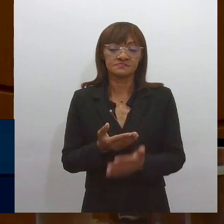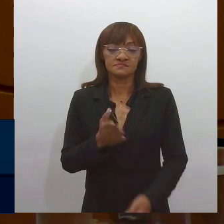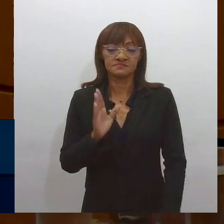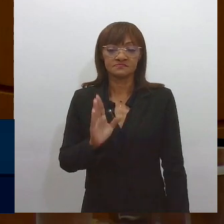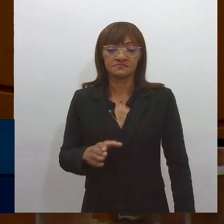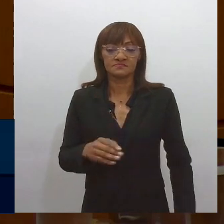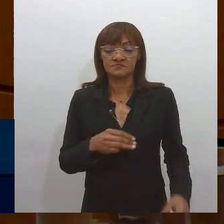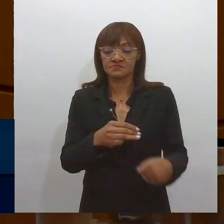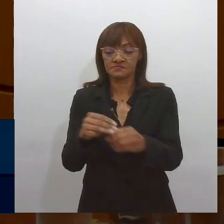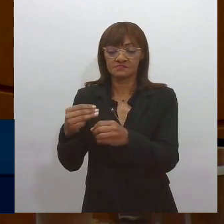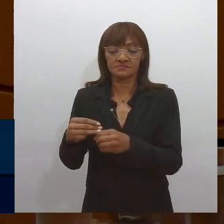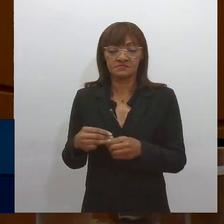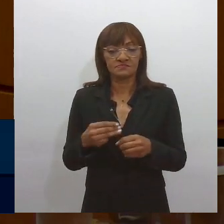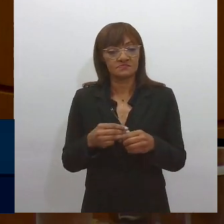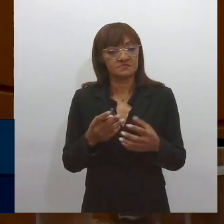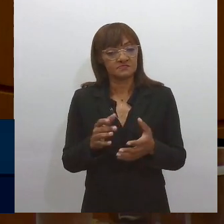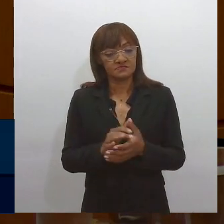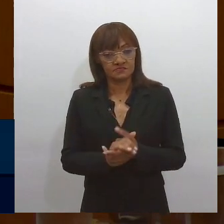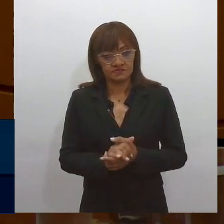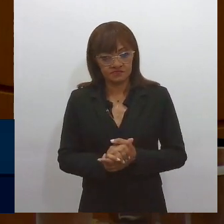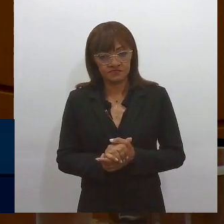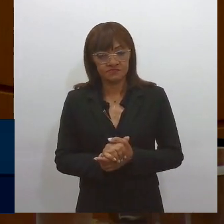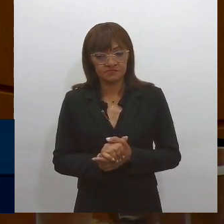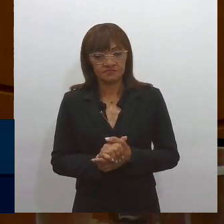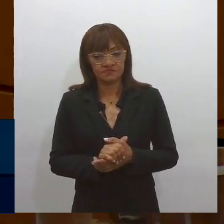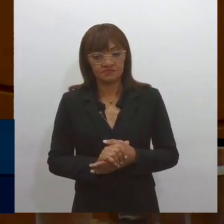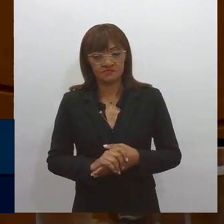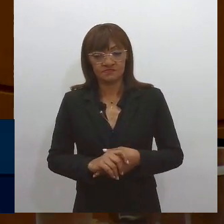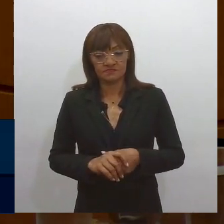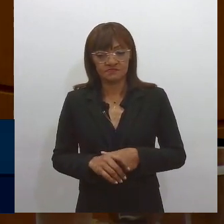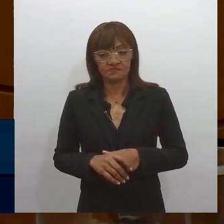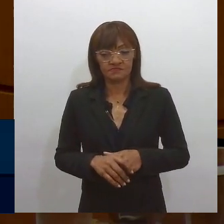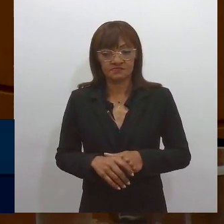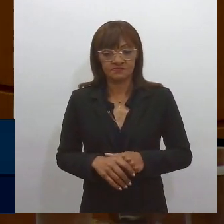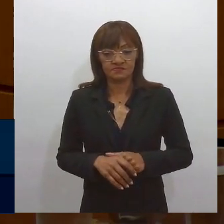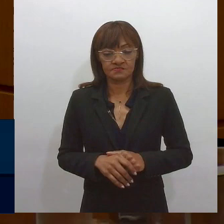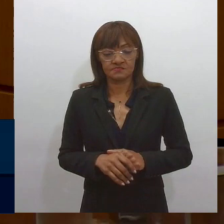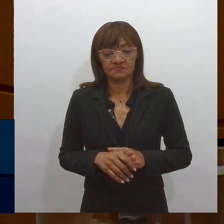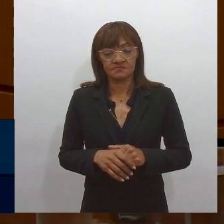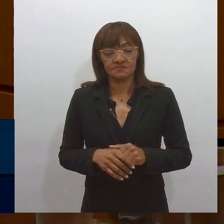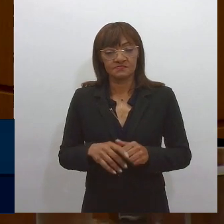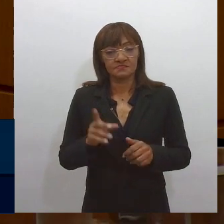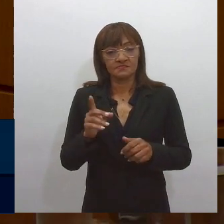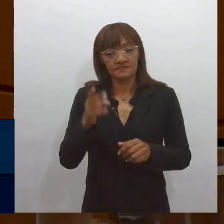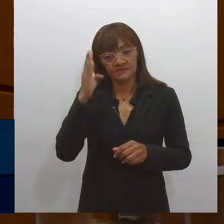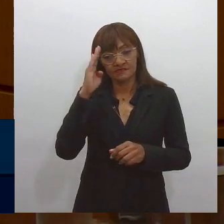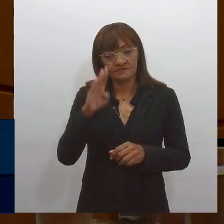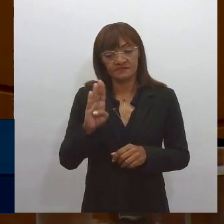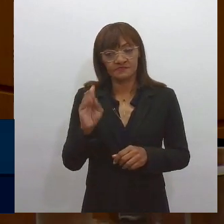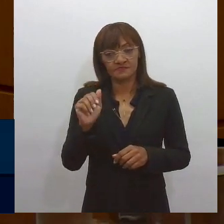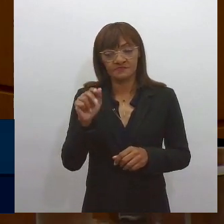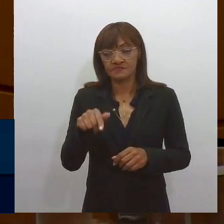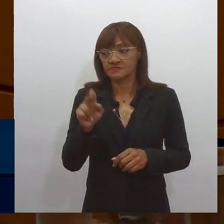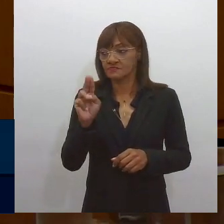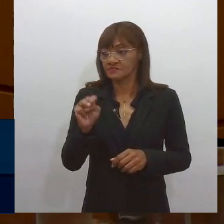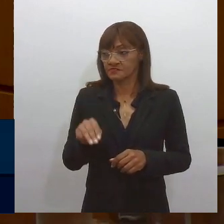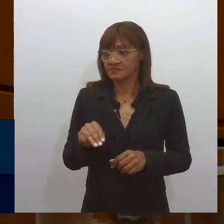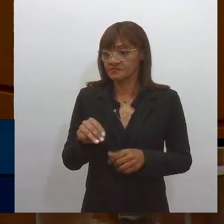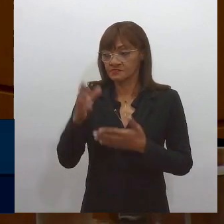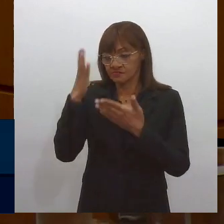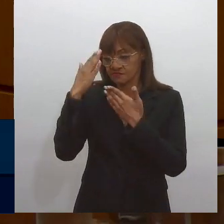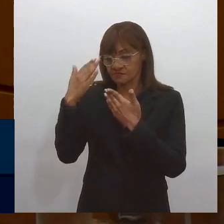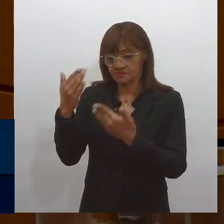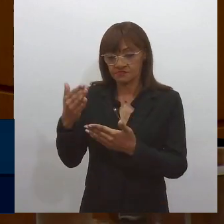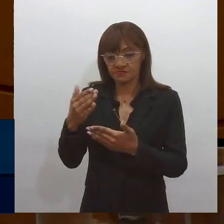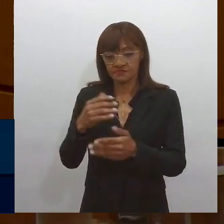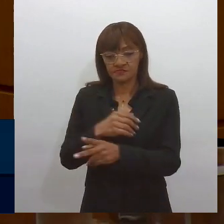especificamente o o o município de Buquim Muito obrigado senhor presidente era apenas para deixar